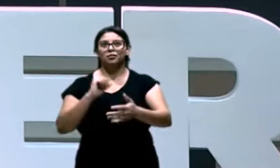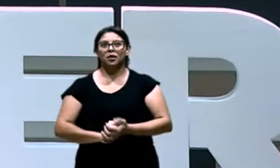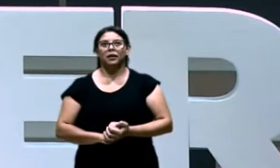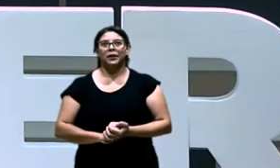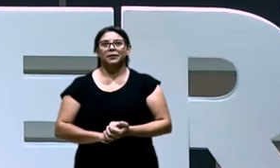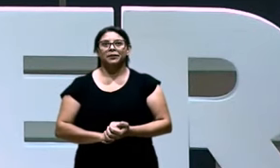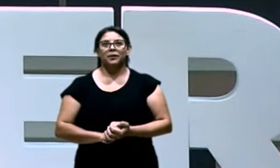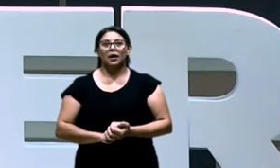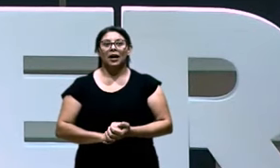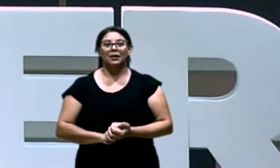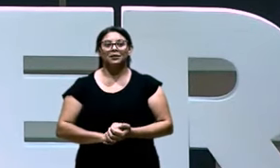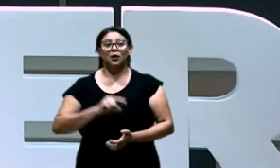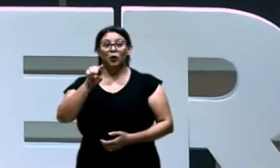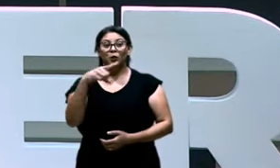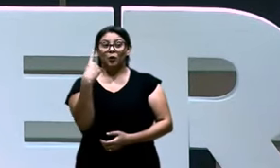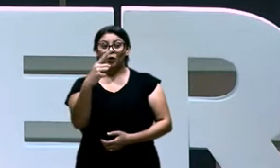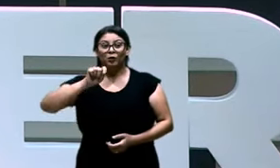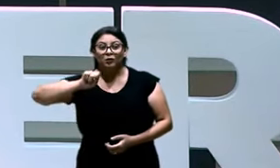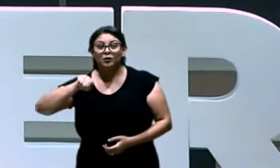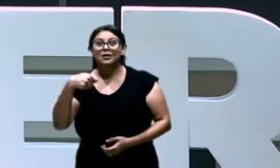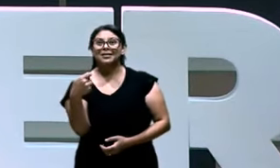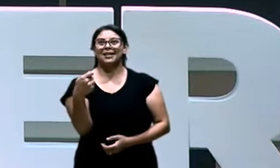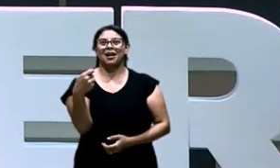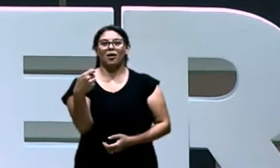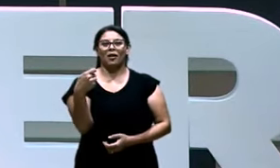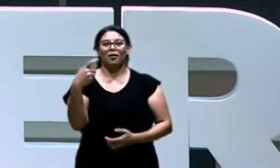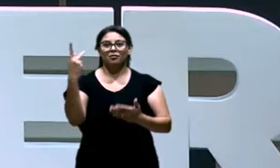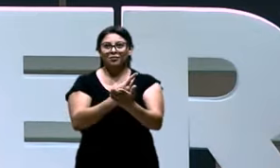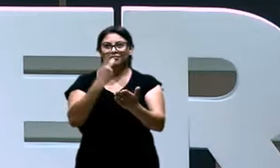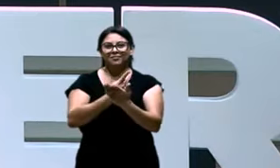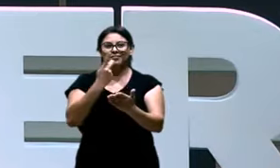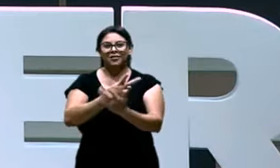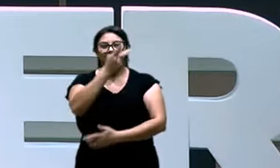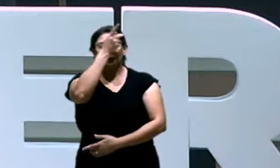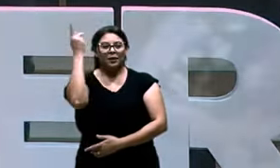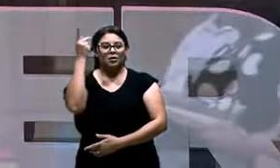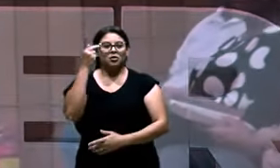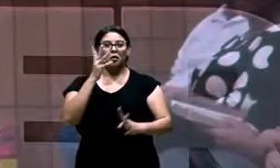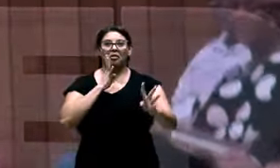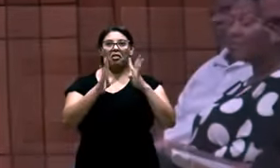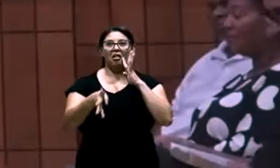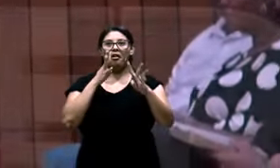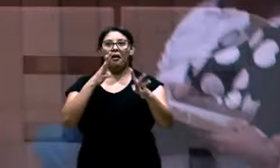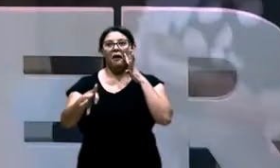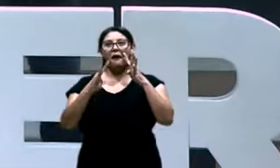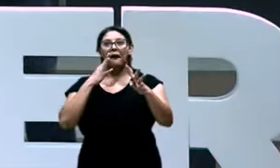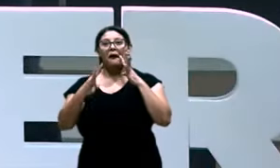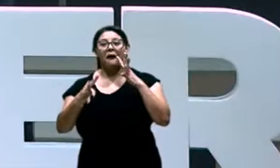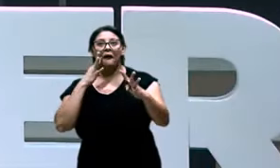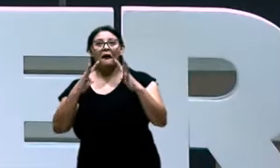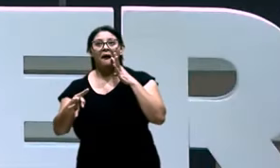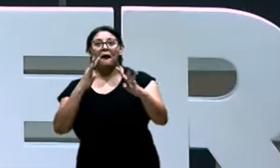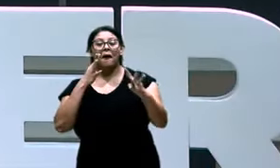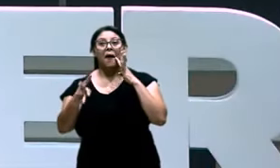embaixo. A irmã cantou, suou, ministrou, nós somos abençoados. Se